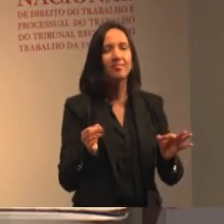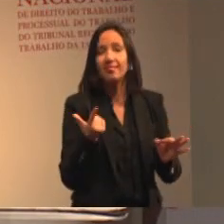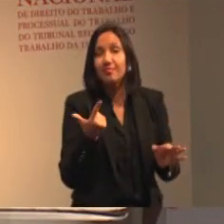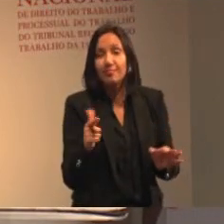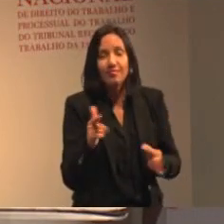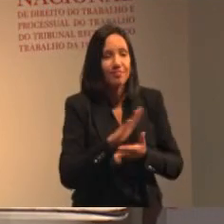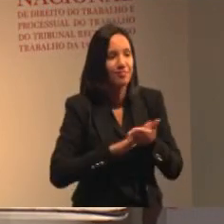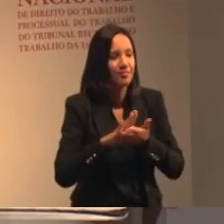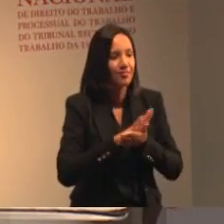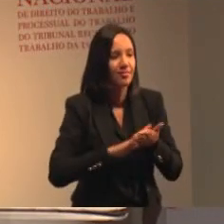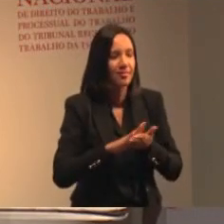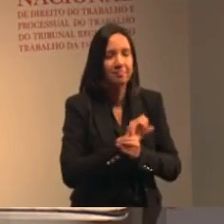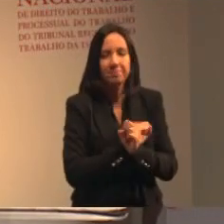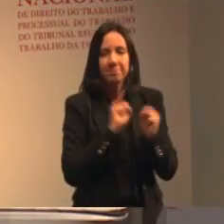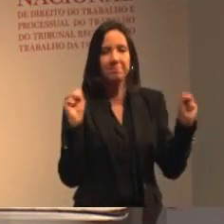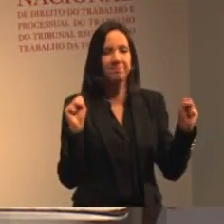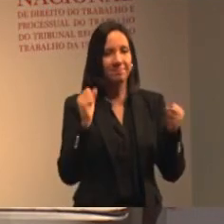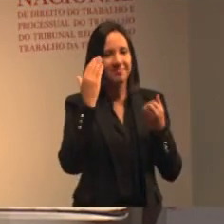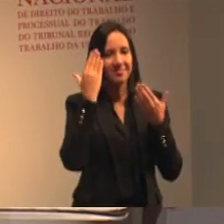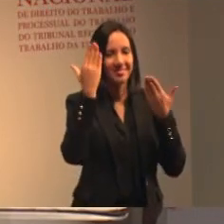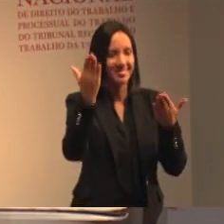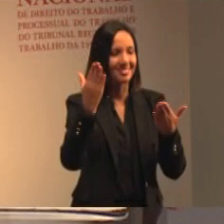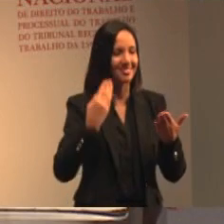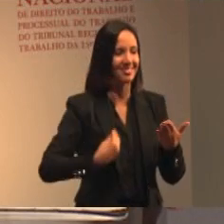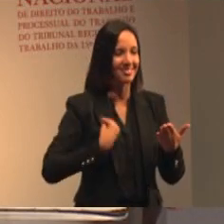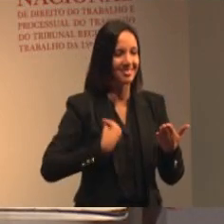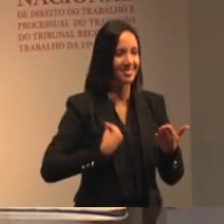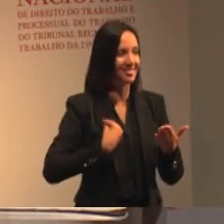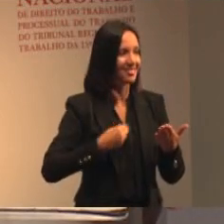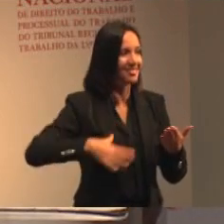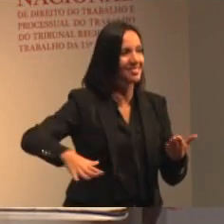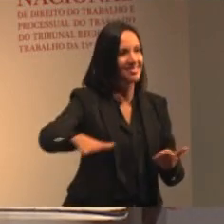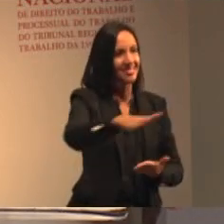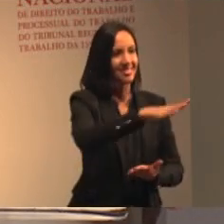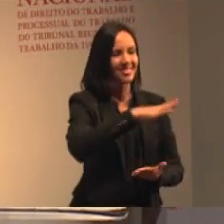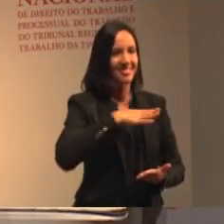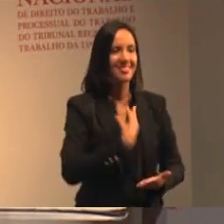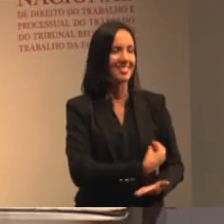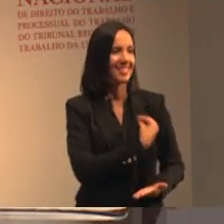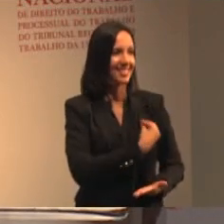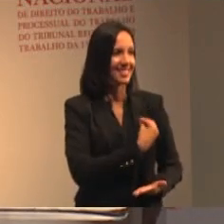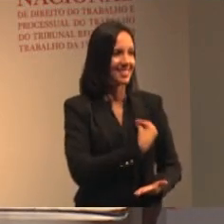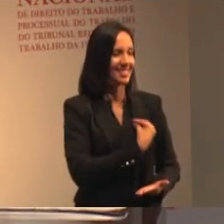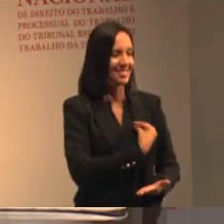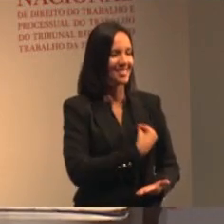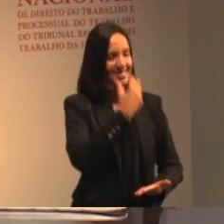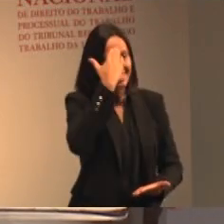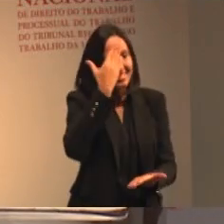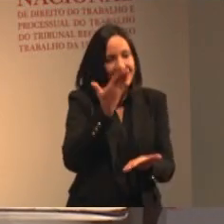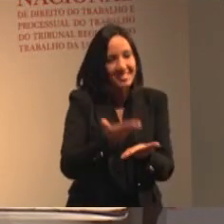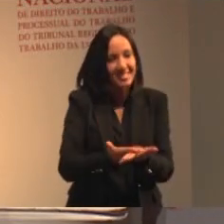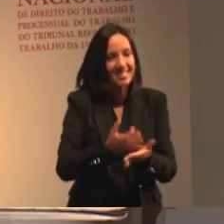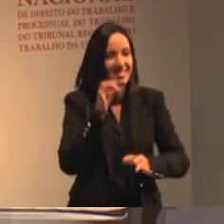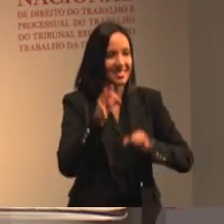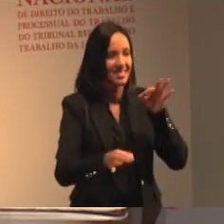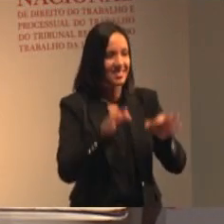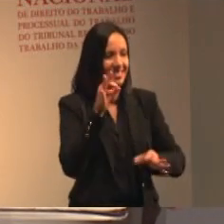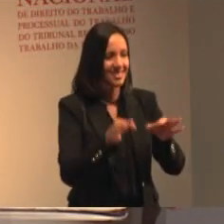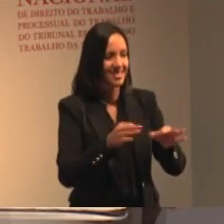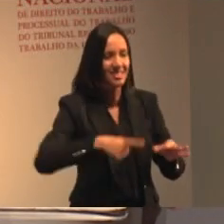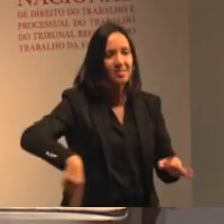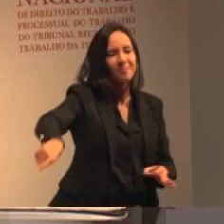sido possível. Agradecer, sobretudo, a todos aqui presentes, que acreditam na justiça